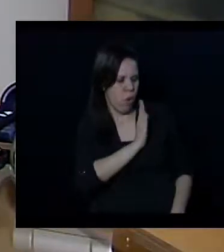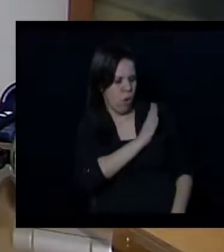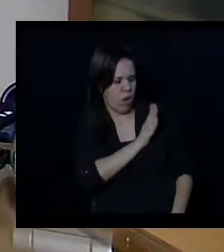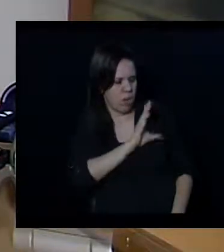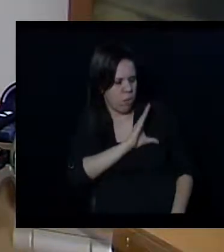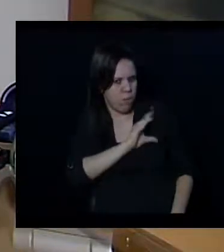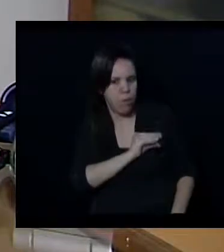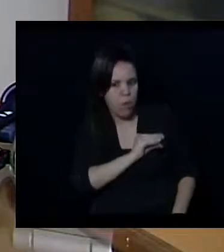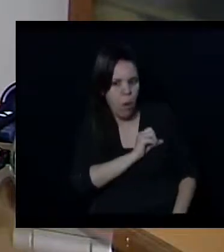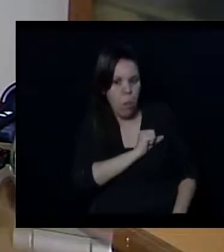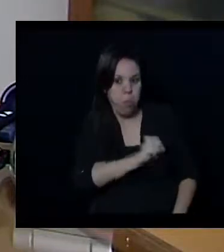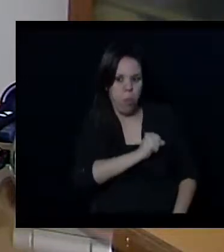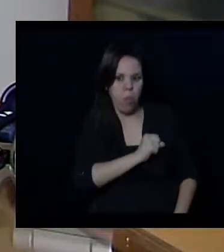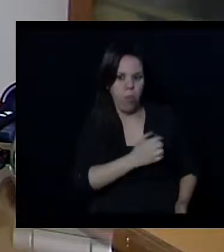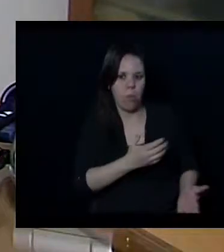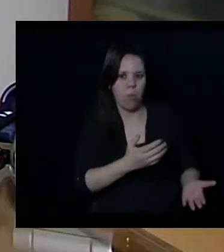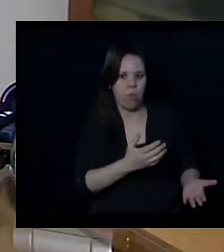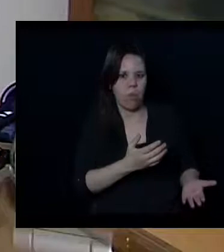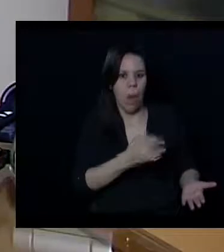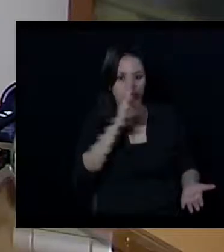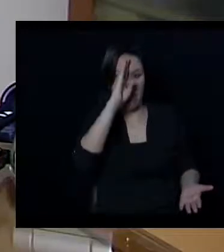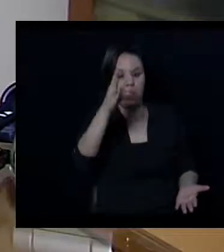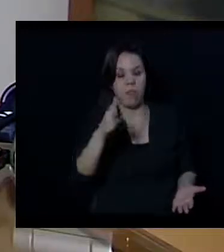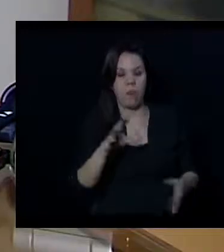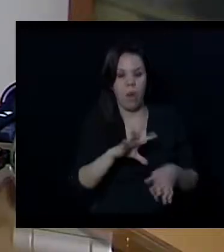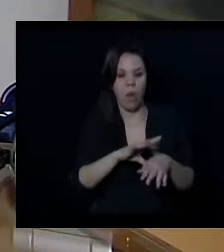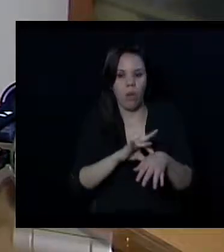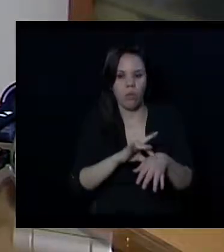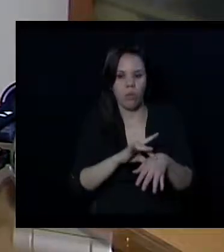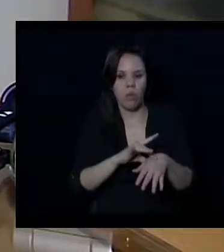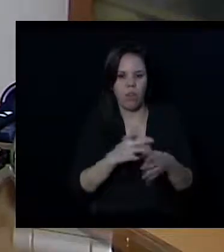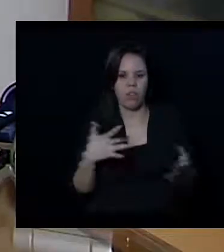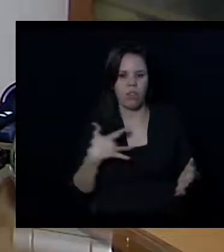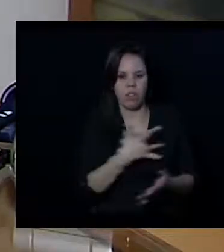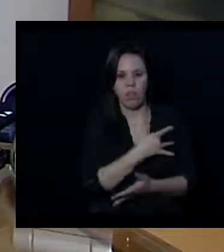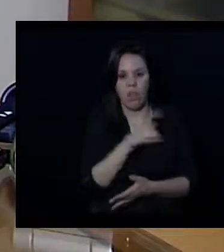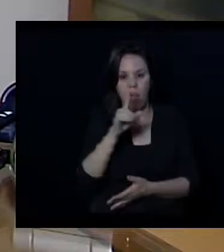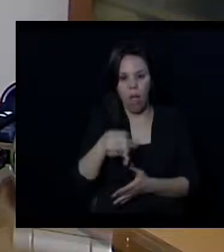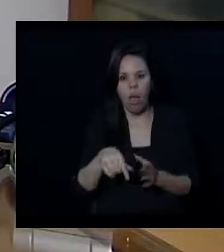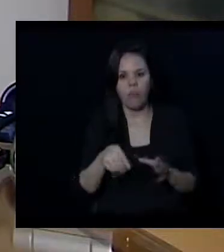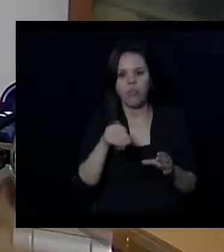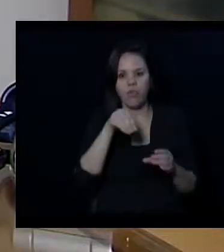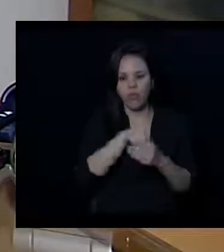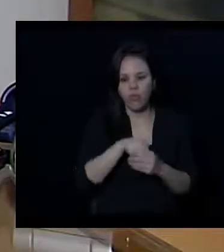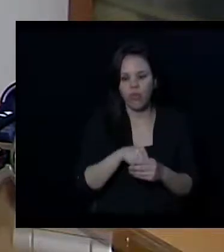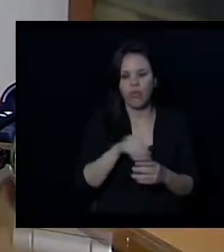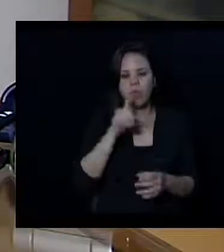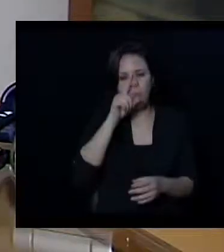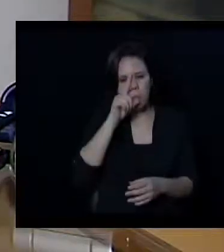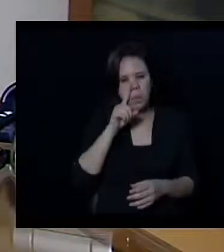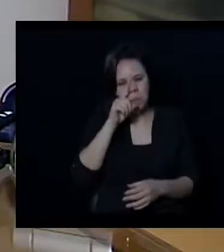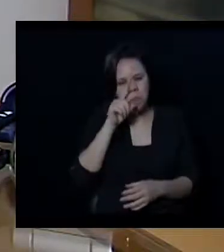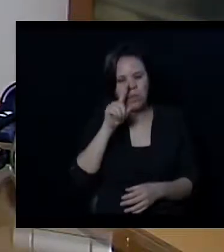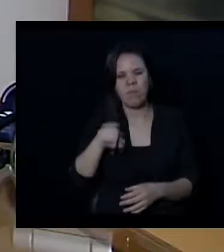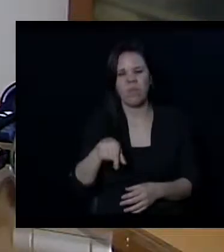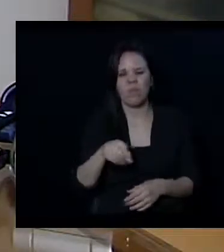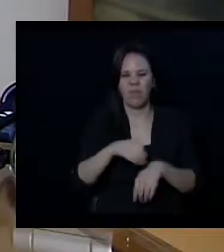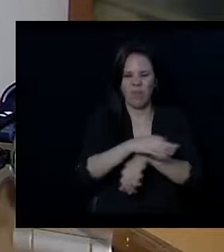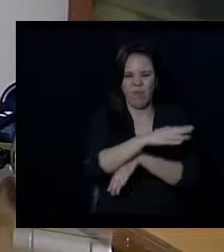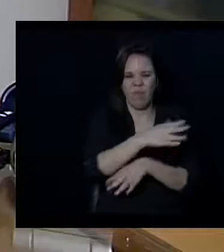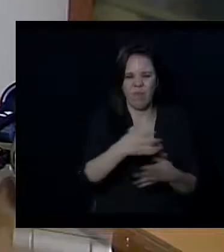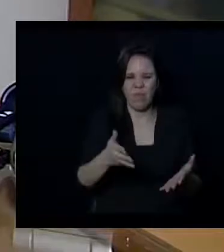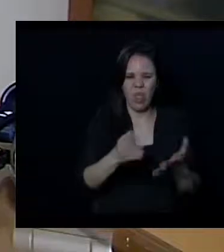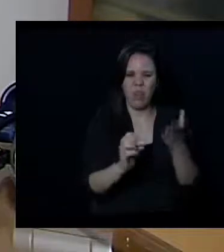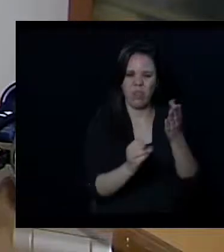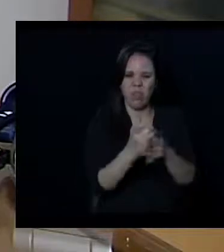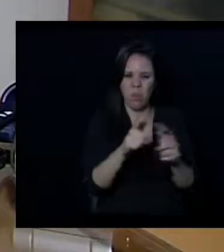saúde, né? Junto com ela, nós temos os fatores de risco que levam a essa doença e que são muito